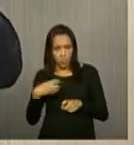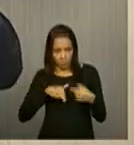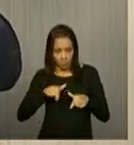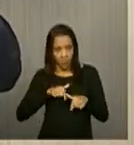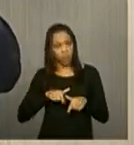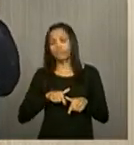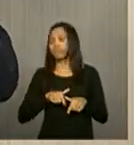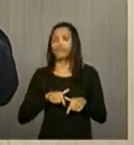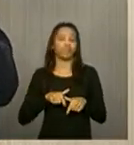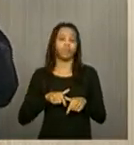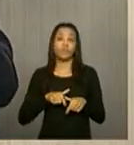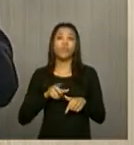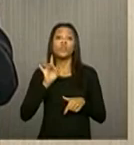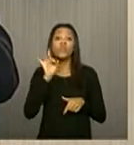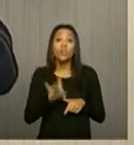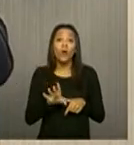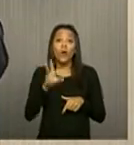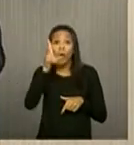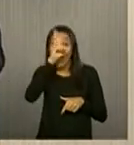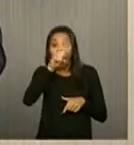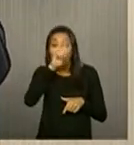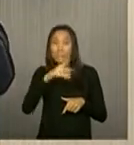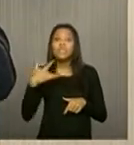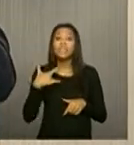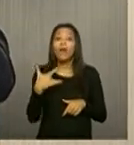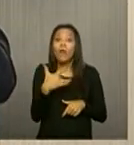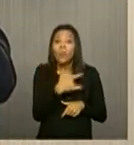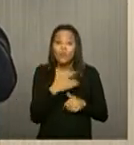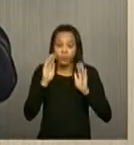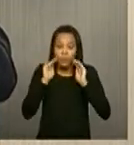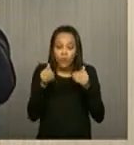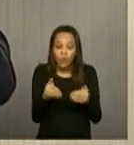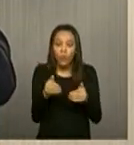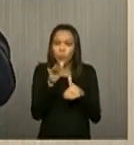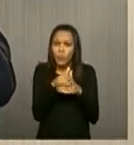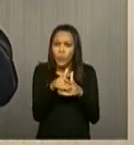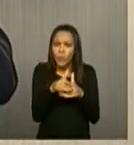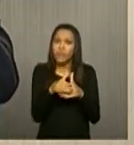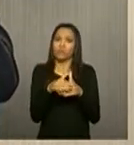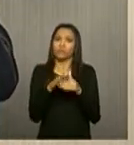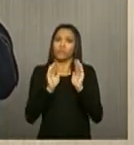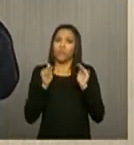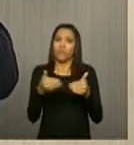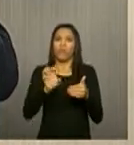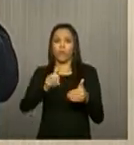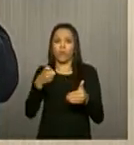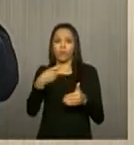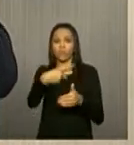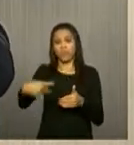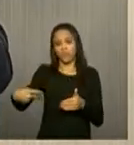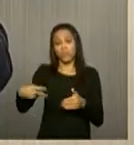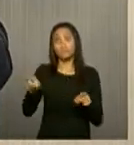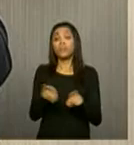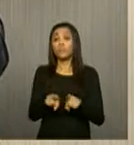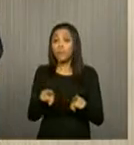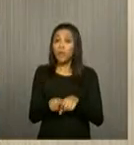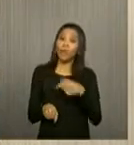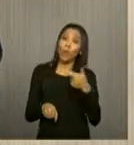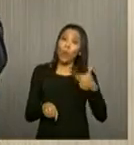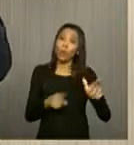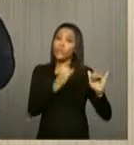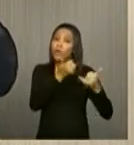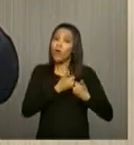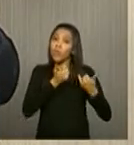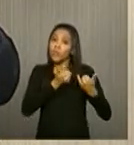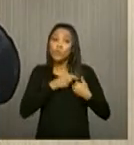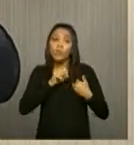foi a história clínica de saúde e doença do ex-presidente e o relato da morte feito por